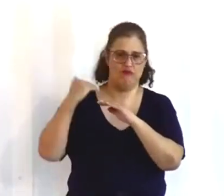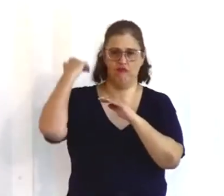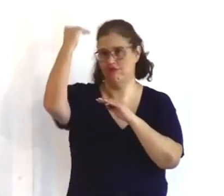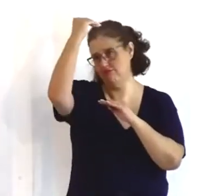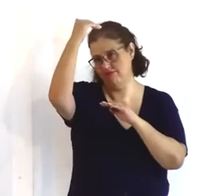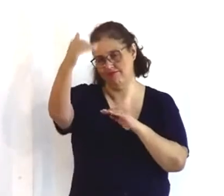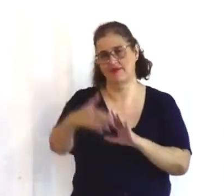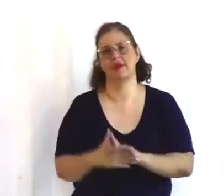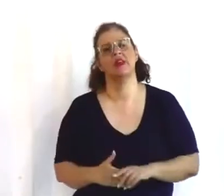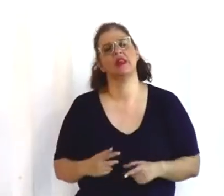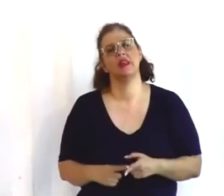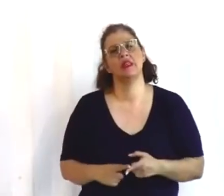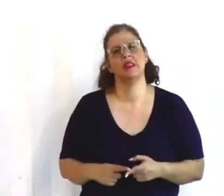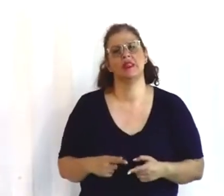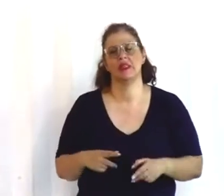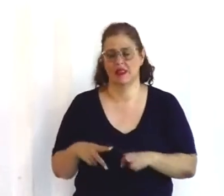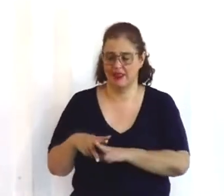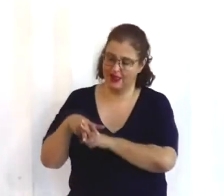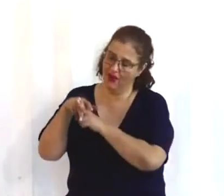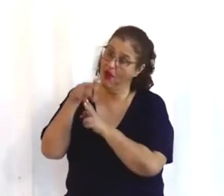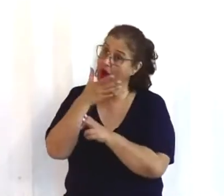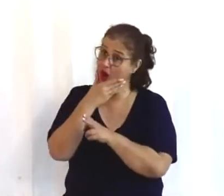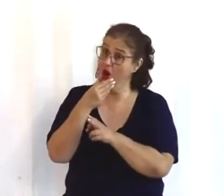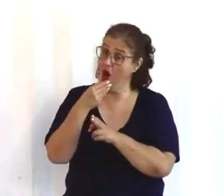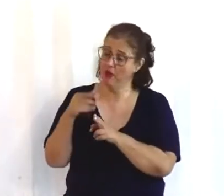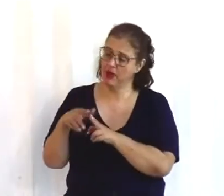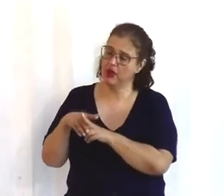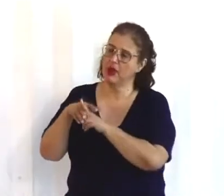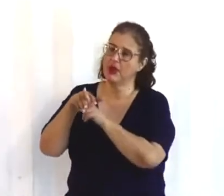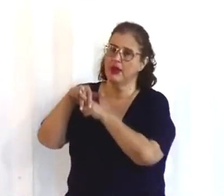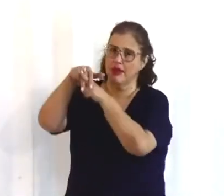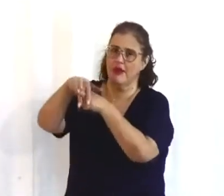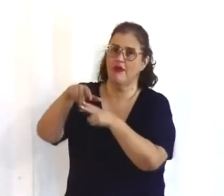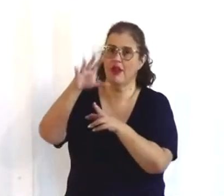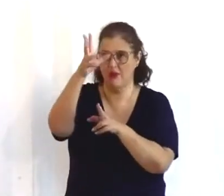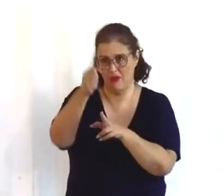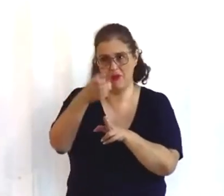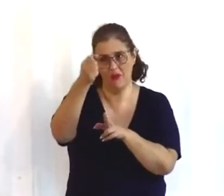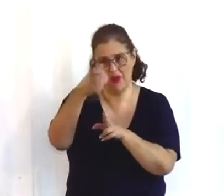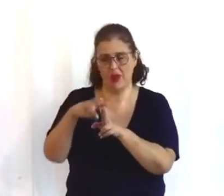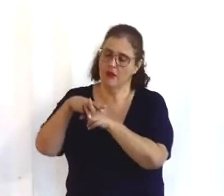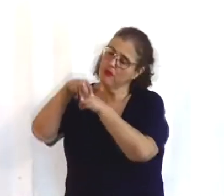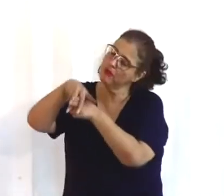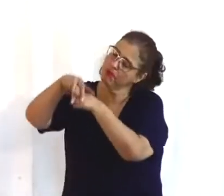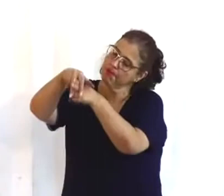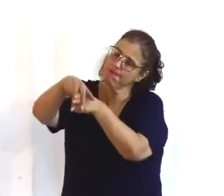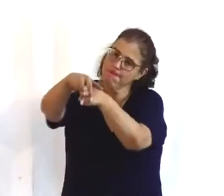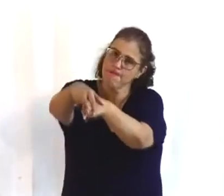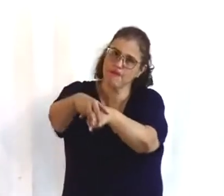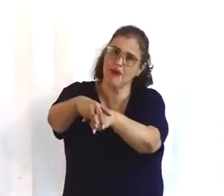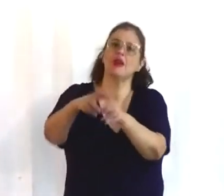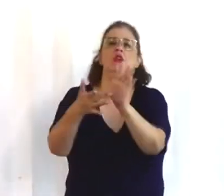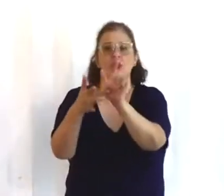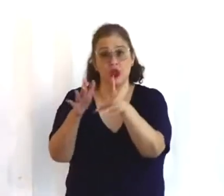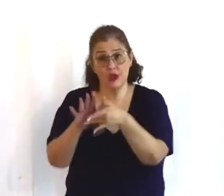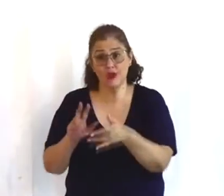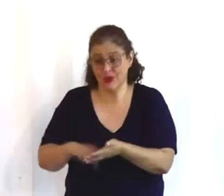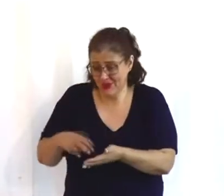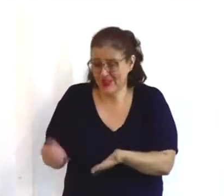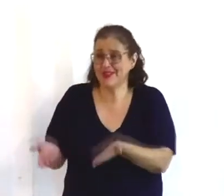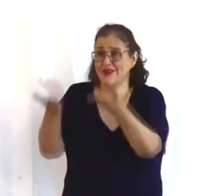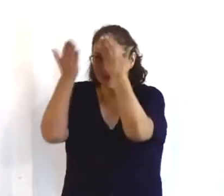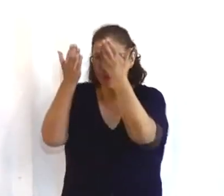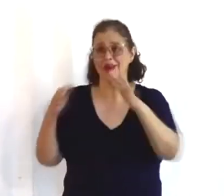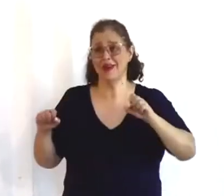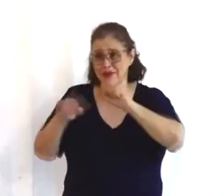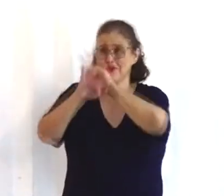creio que o cavaleiro branco, aqui de uma forma mais clara para nós, é Jesus exaltado, glorificado,